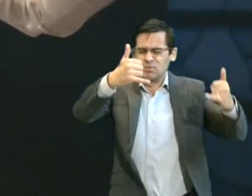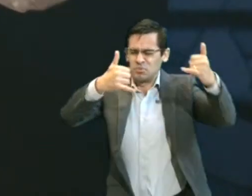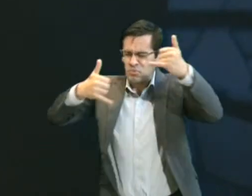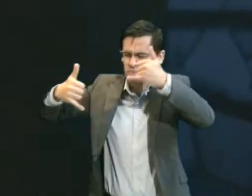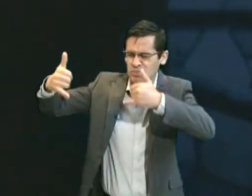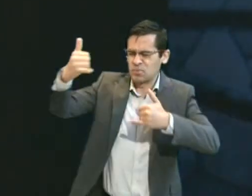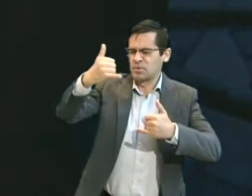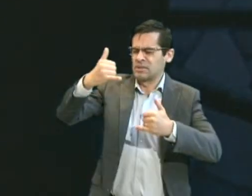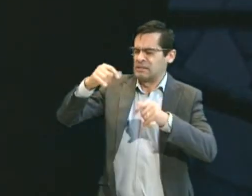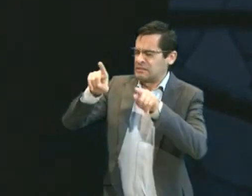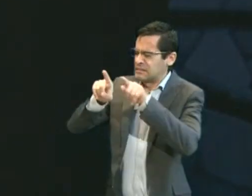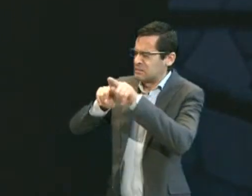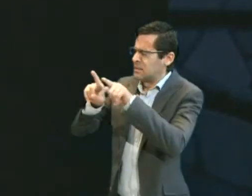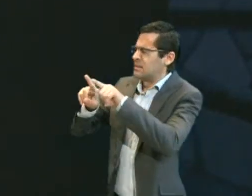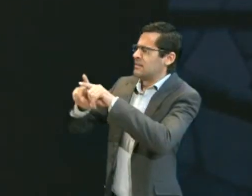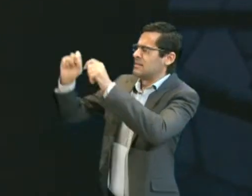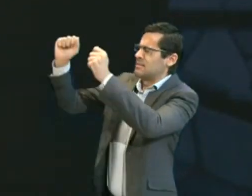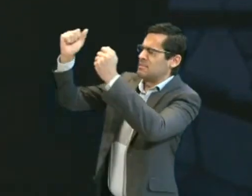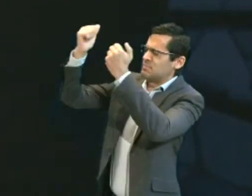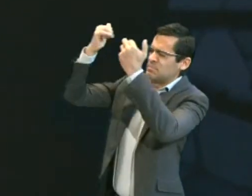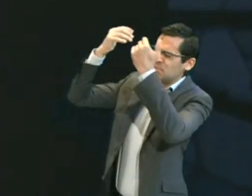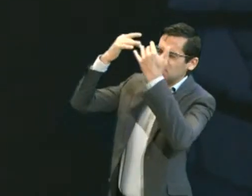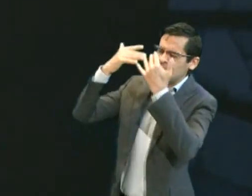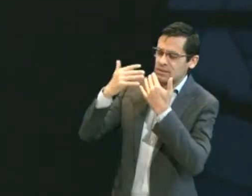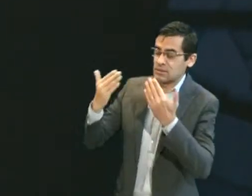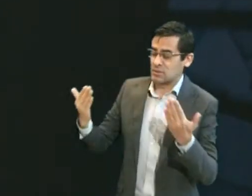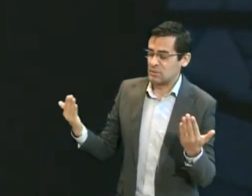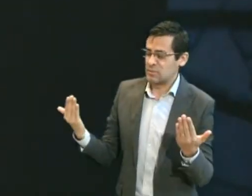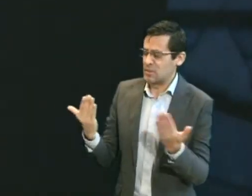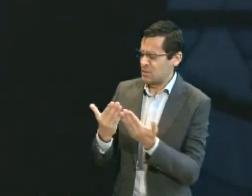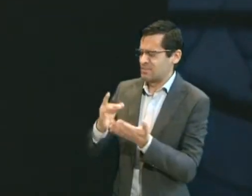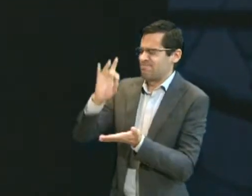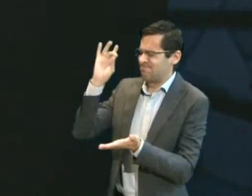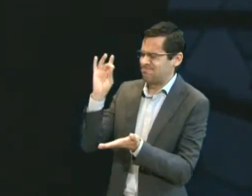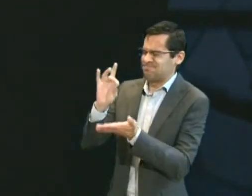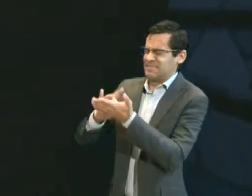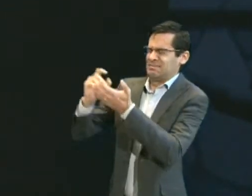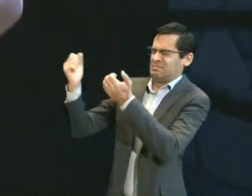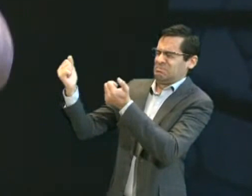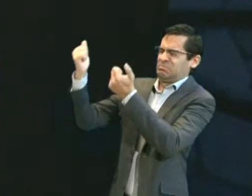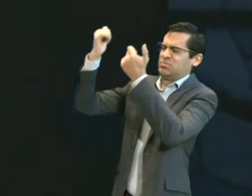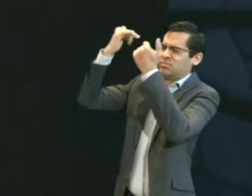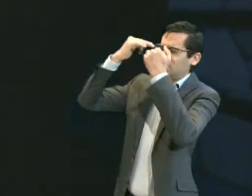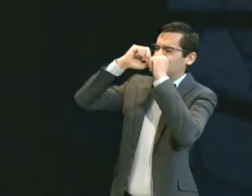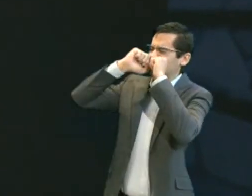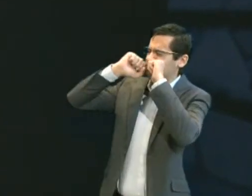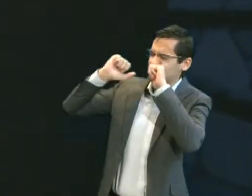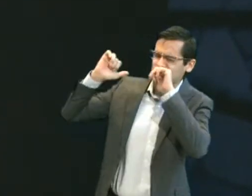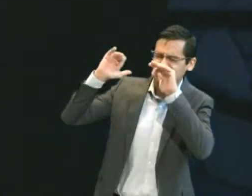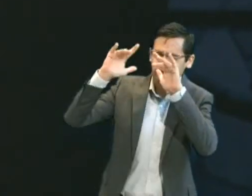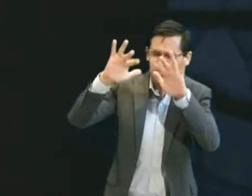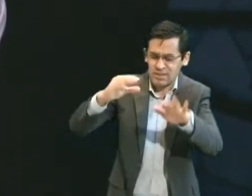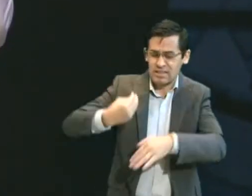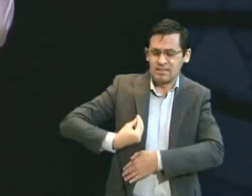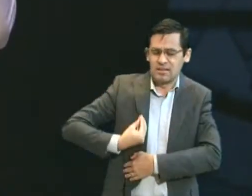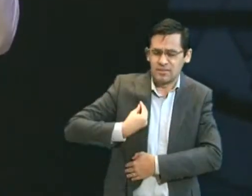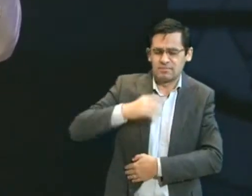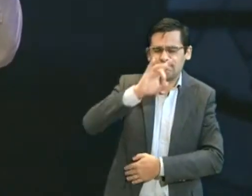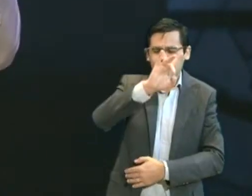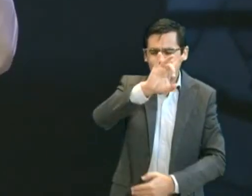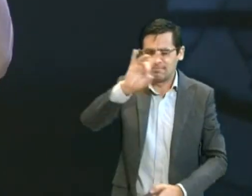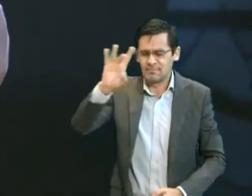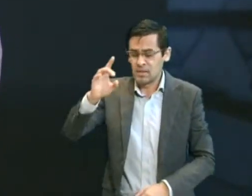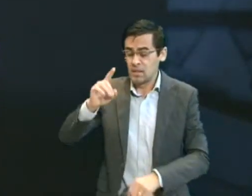nós, que a bênção seja agora liberada, Pai, sobre a vida dos Teus servos. E enquanto ouvimos